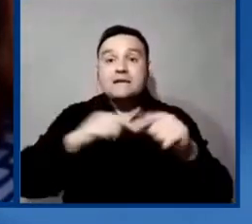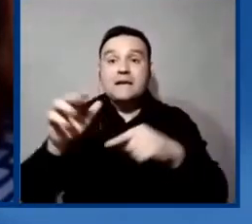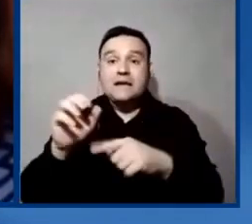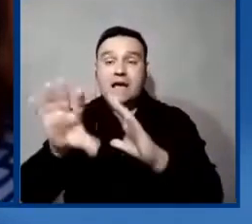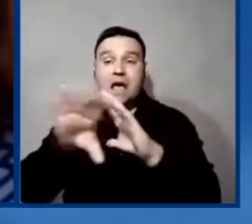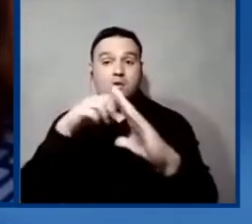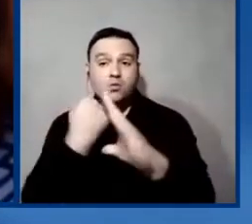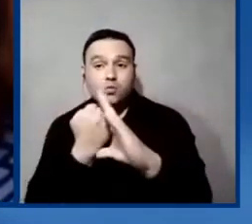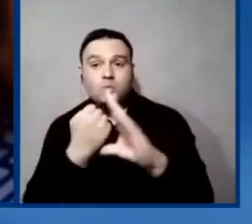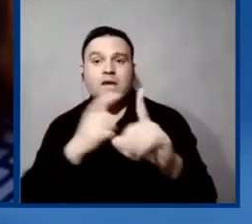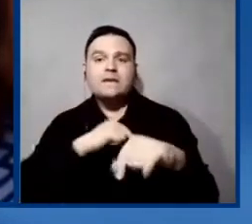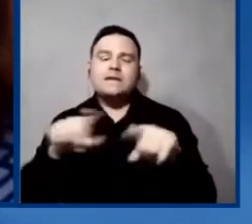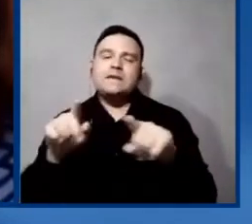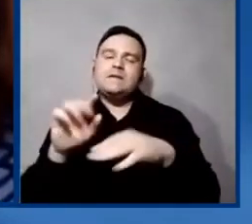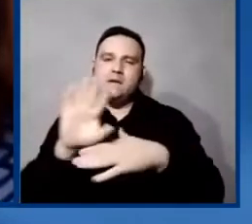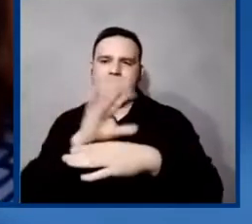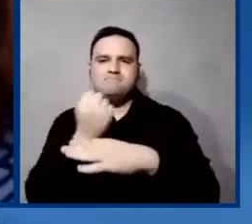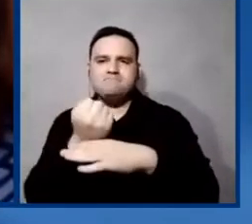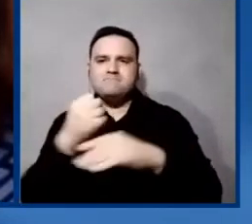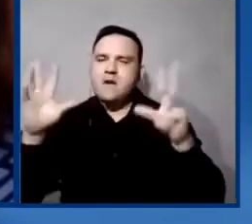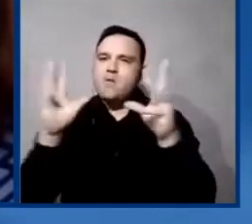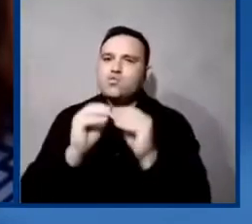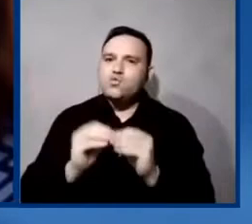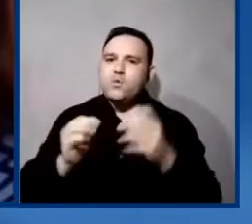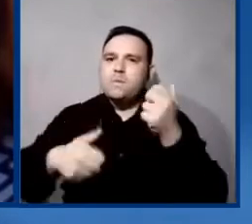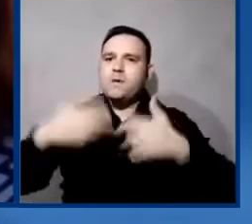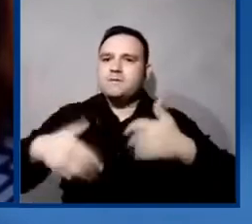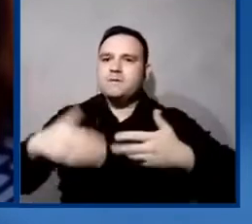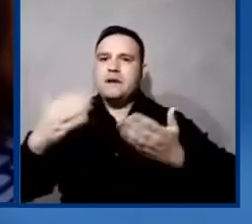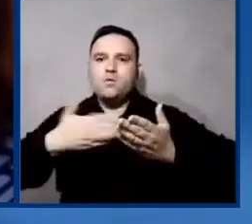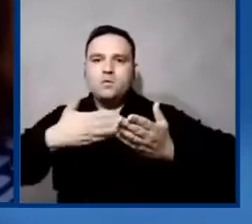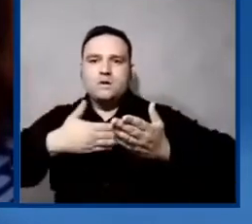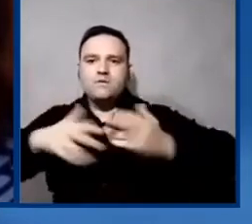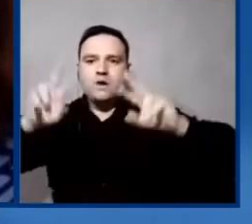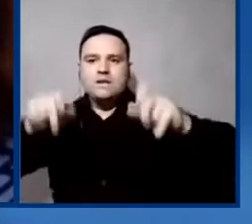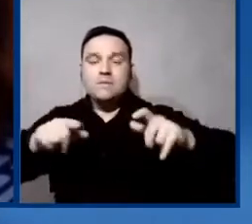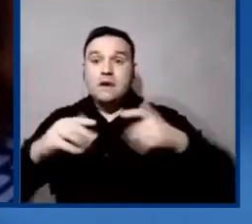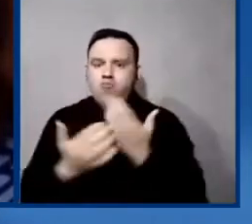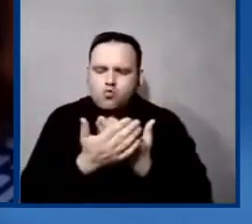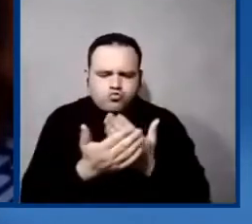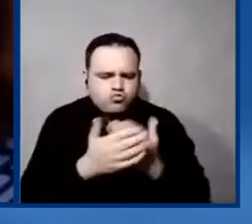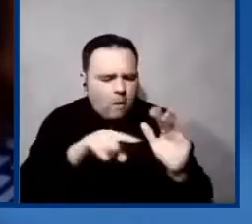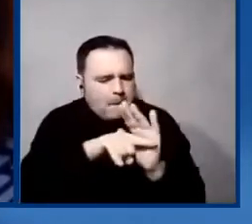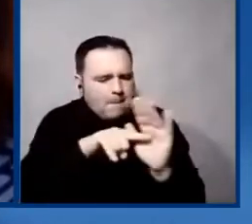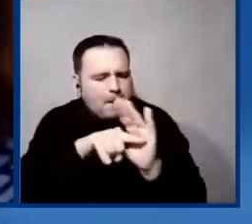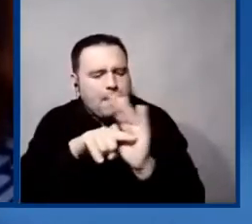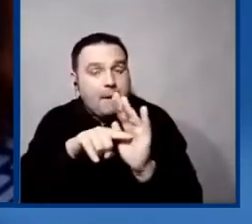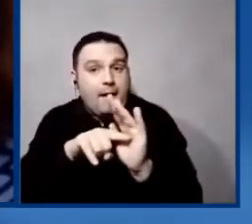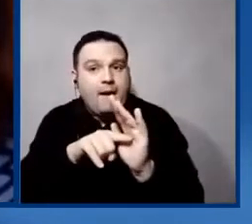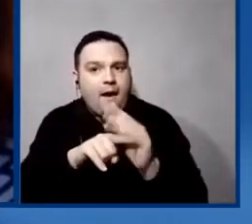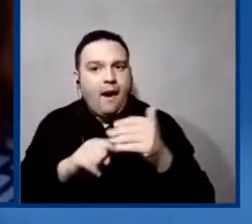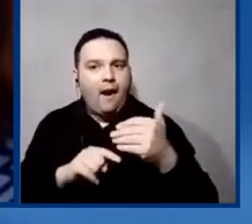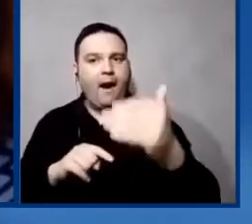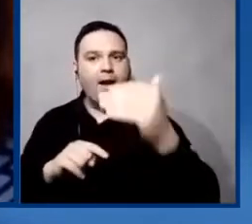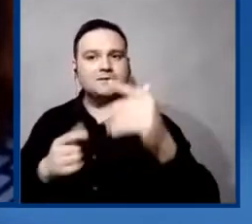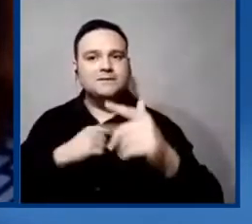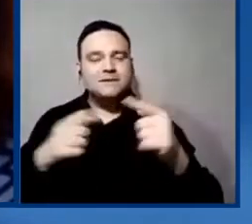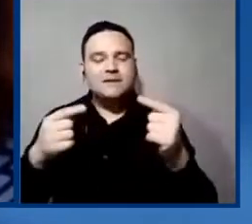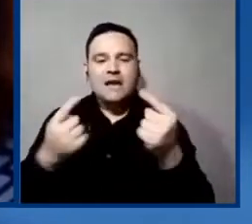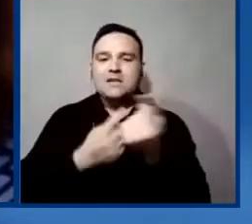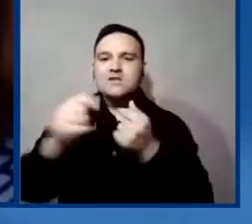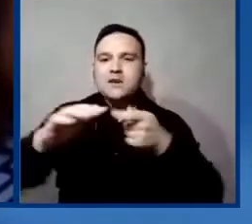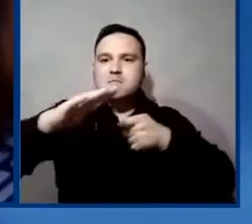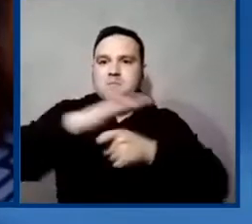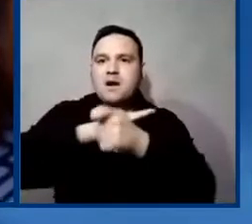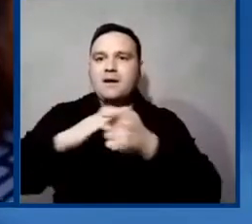no YouTube também que já faz uma resenha sobre aquele livro, sobre aquele assunto, e estuda. E a partir disso, faz sua aplicação